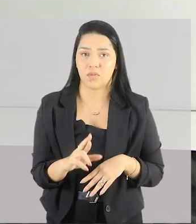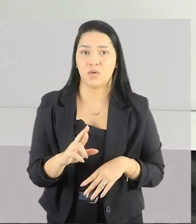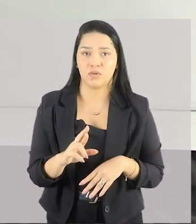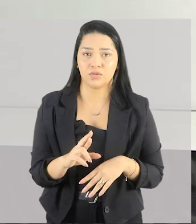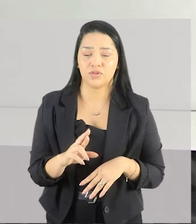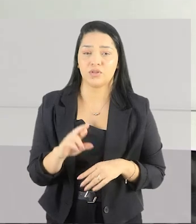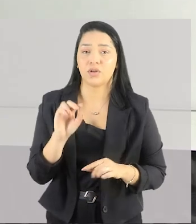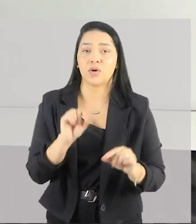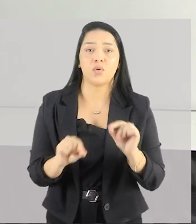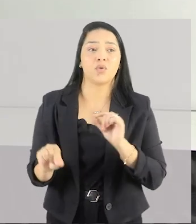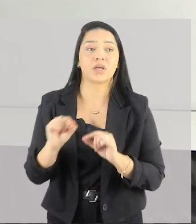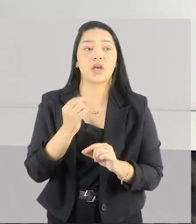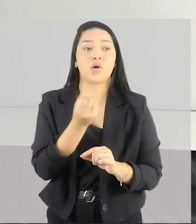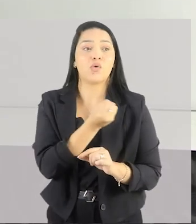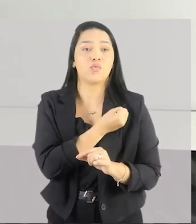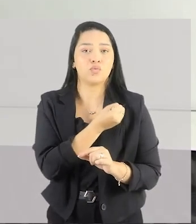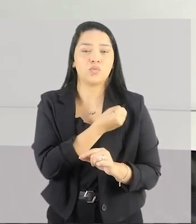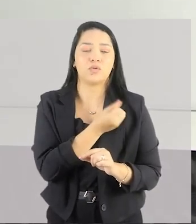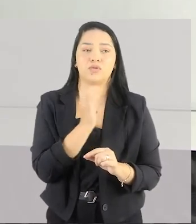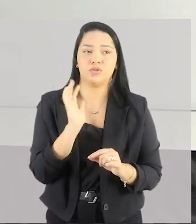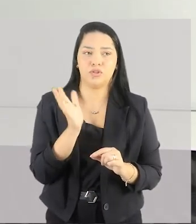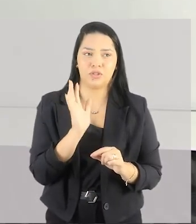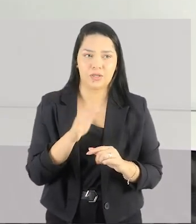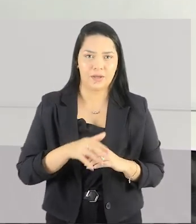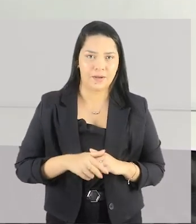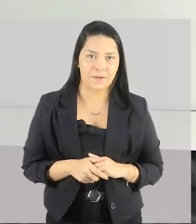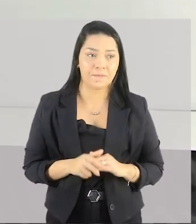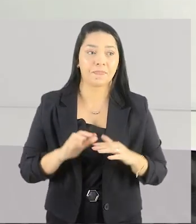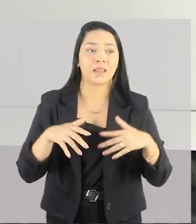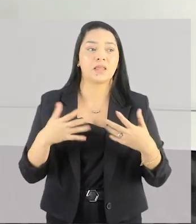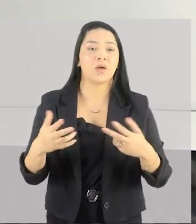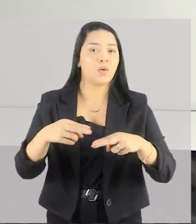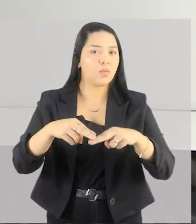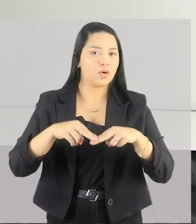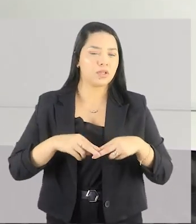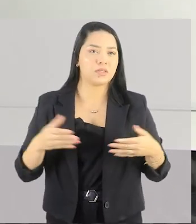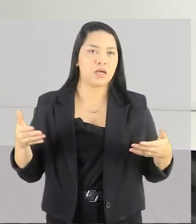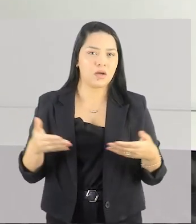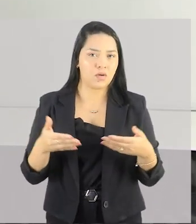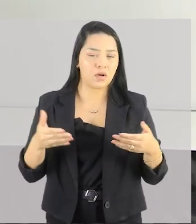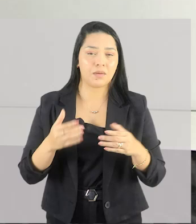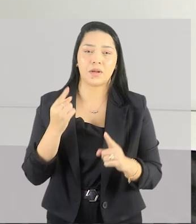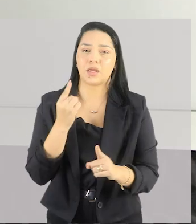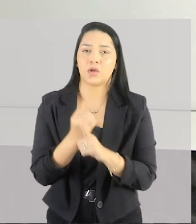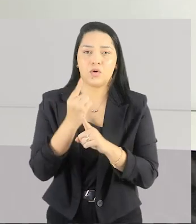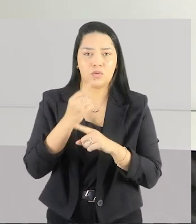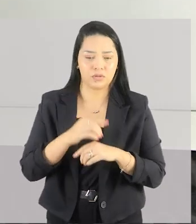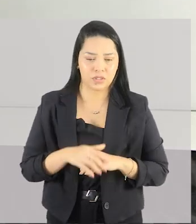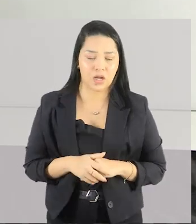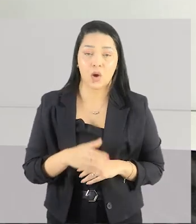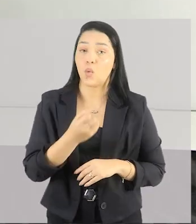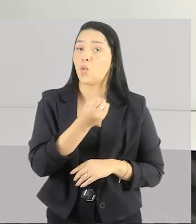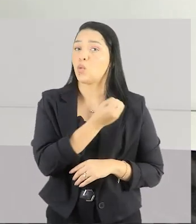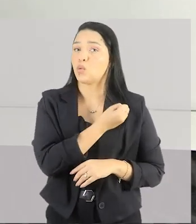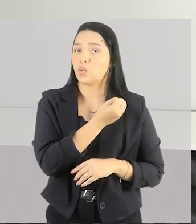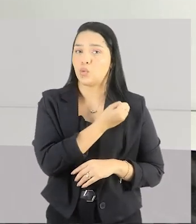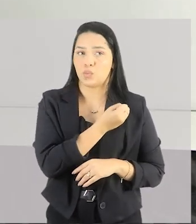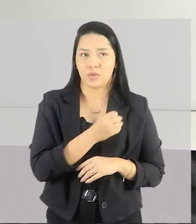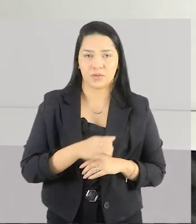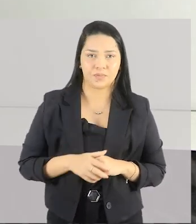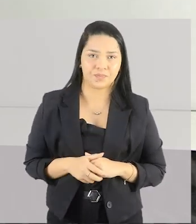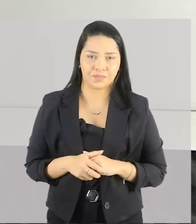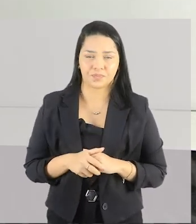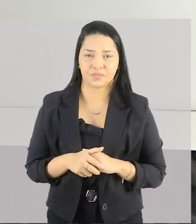dar direto o número de divisores, tá? Então vamos lá. Para encontrar o número